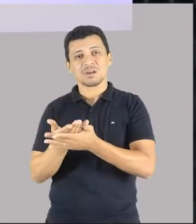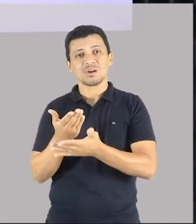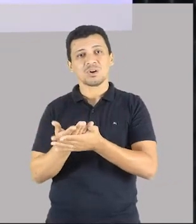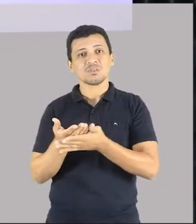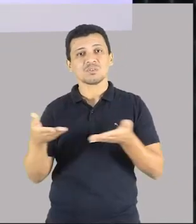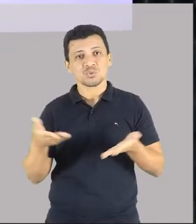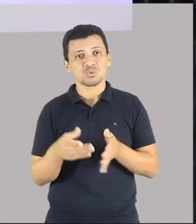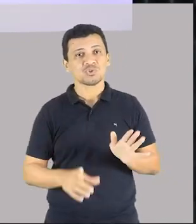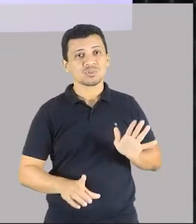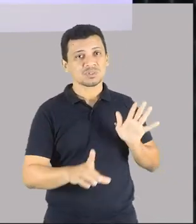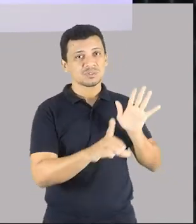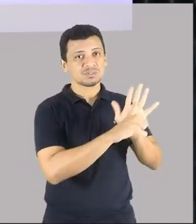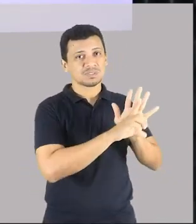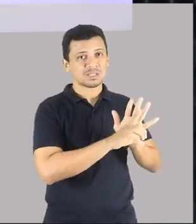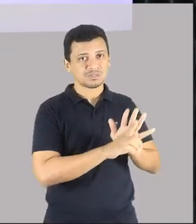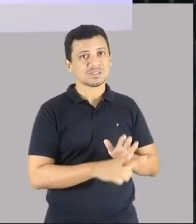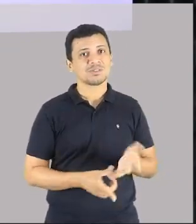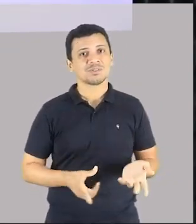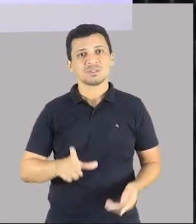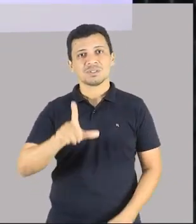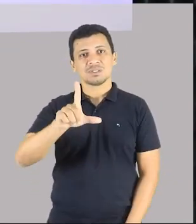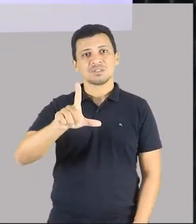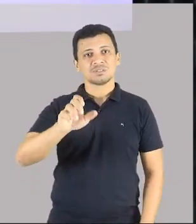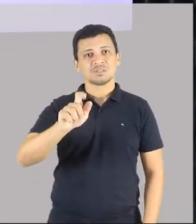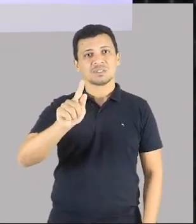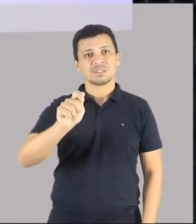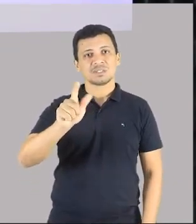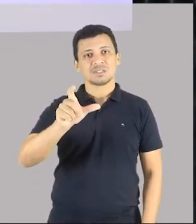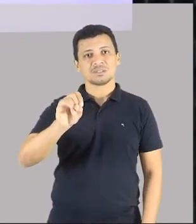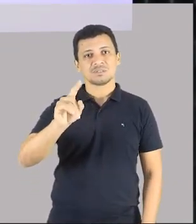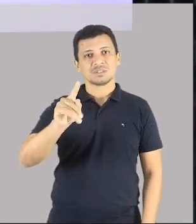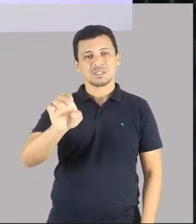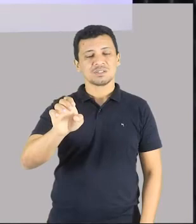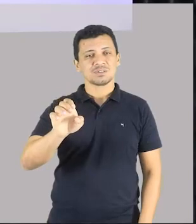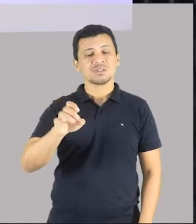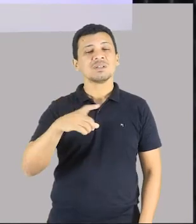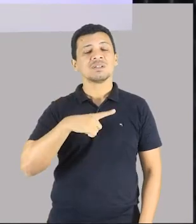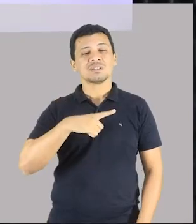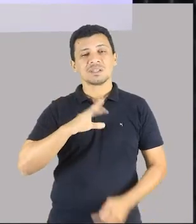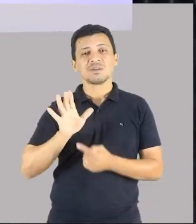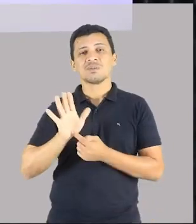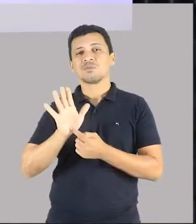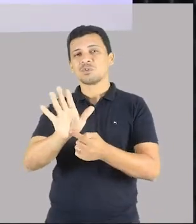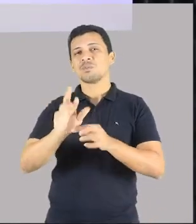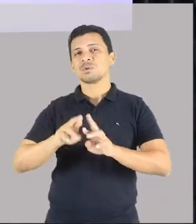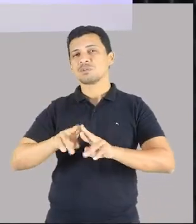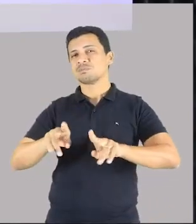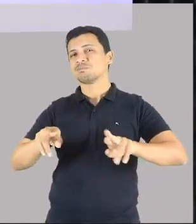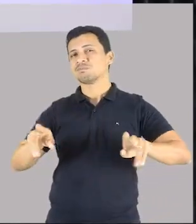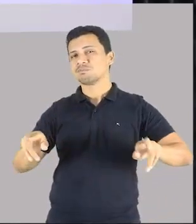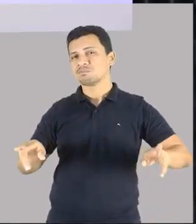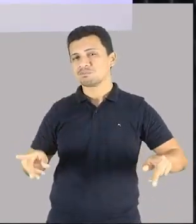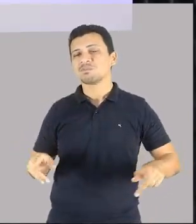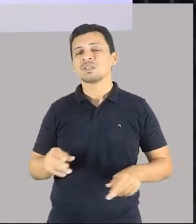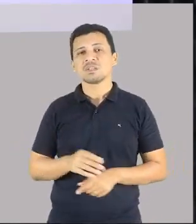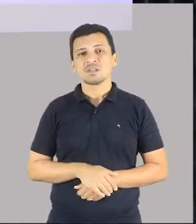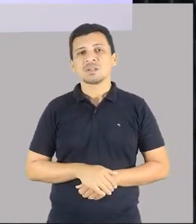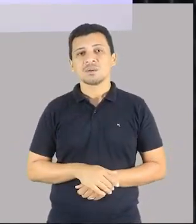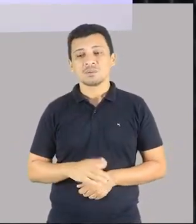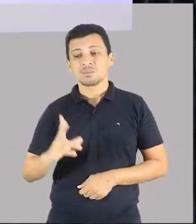legalidade. E o princípio da legalidade possui formas diferentes, se apresenta de forma diferente para